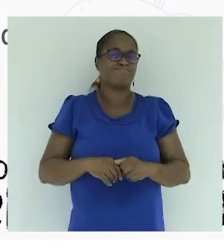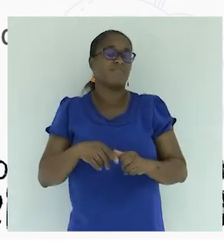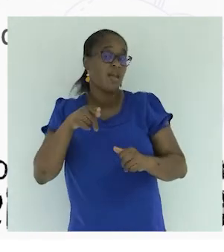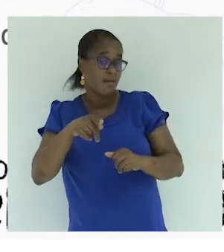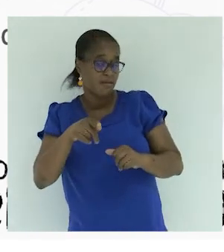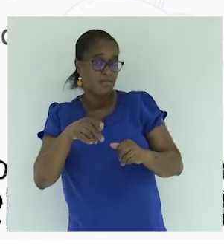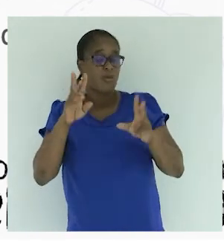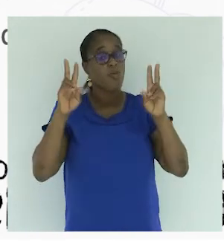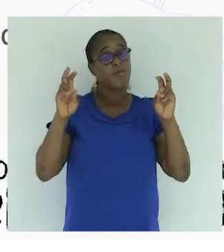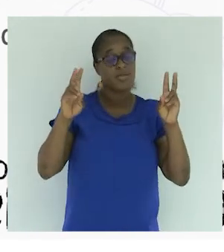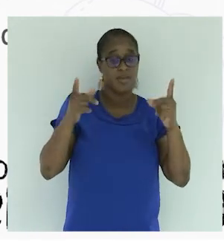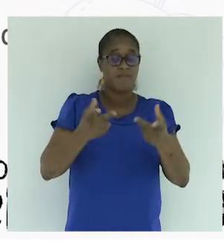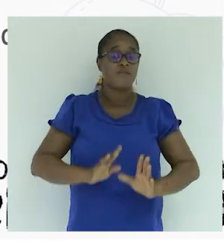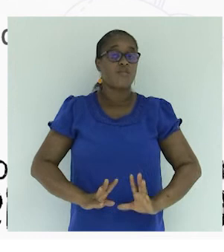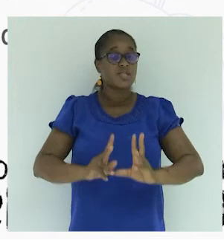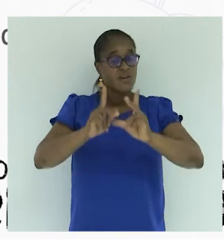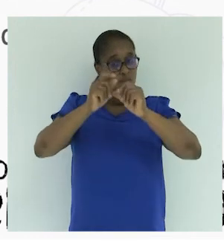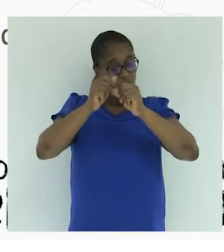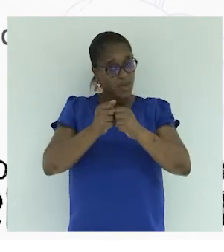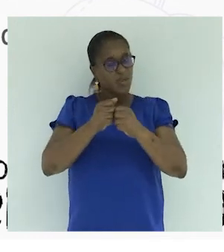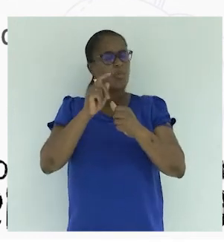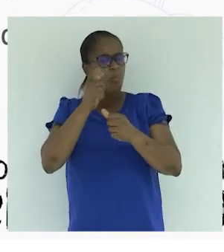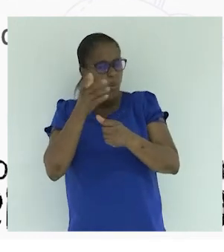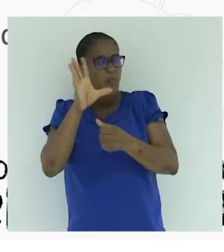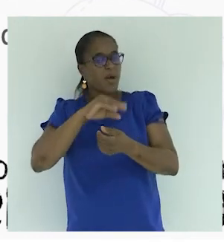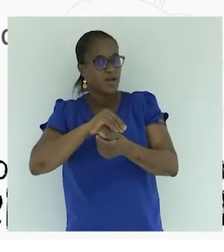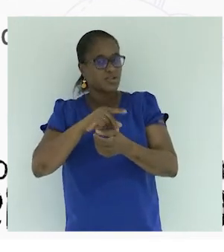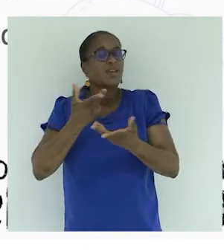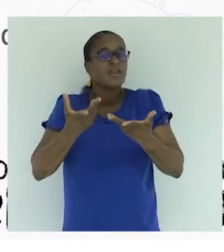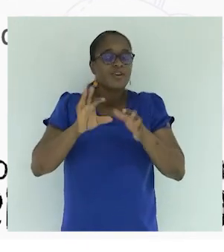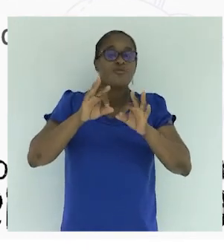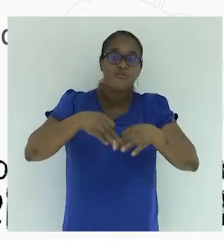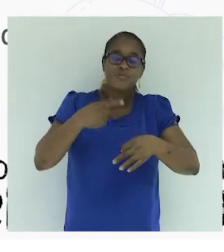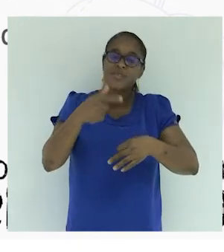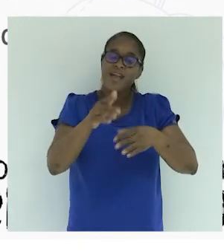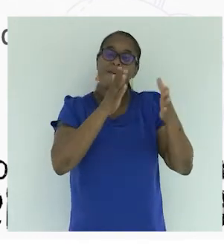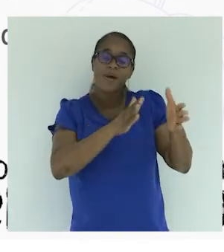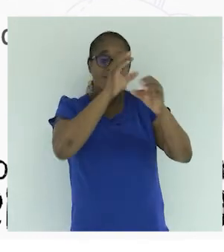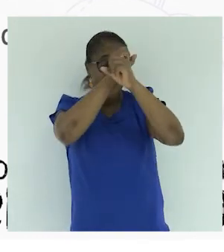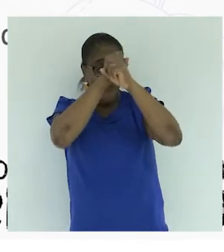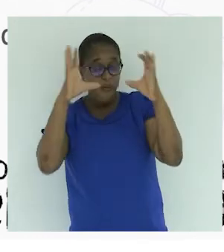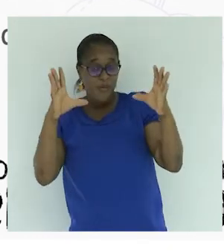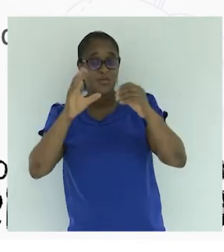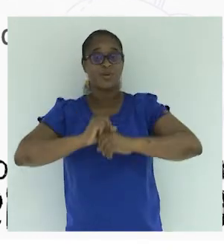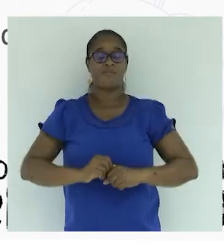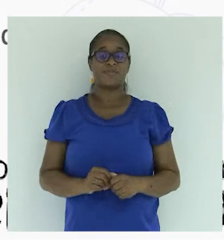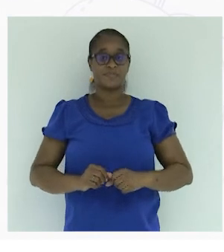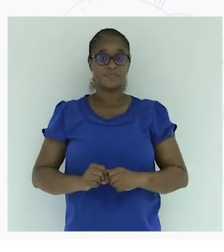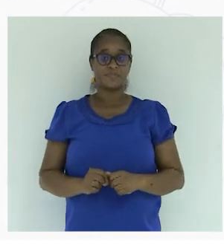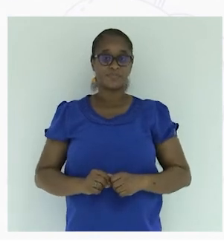ou seja, o tema foi desenvolvido um bocadinho mais. E, por fim, temos a parte da conclusão,